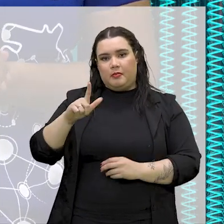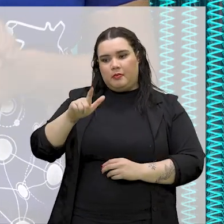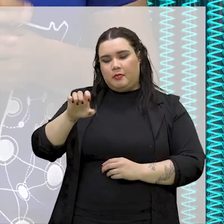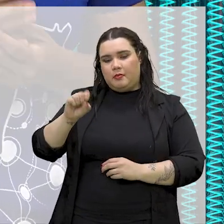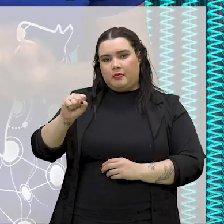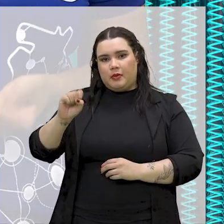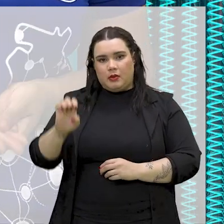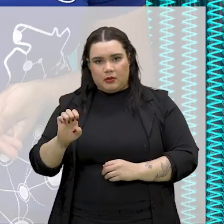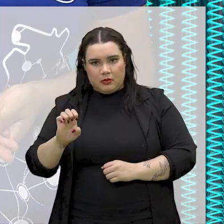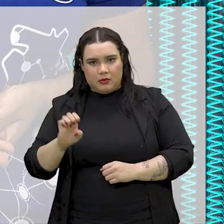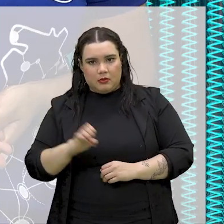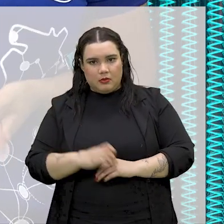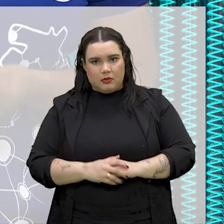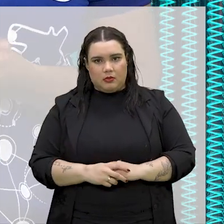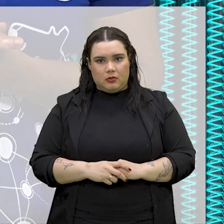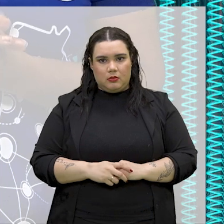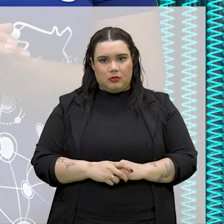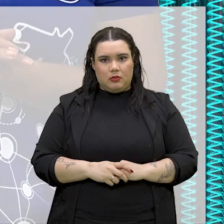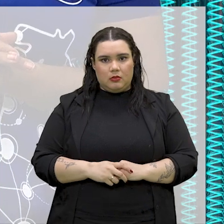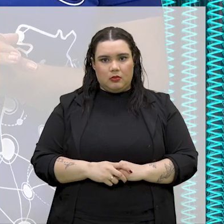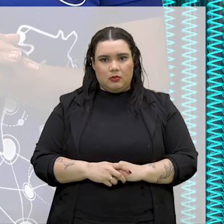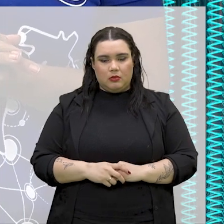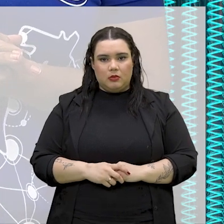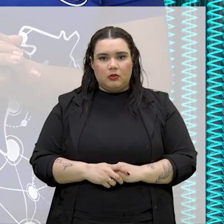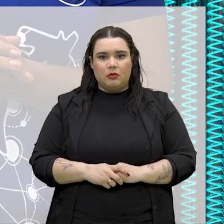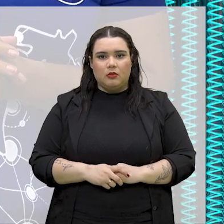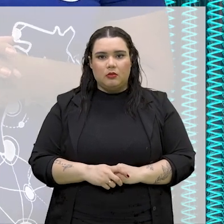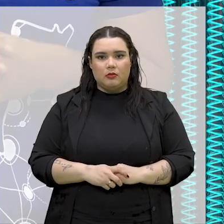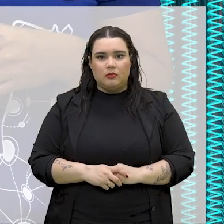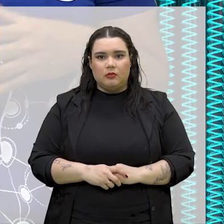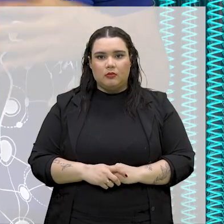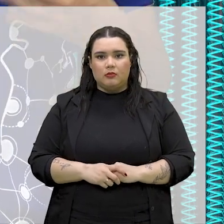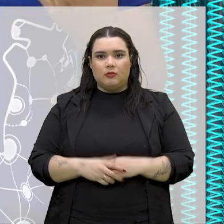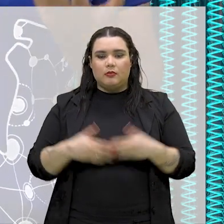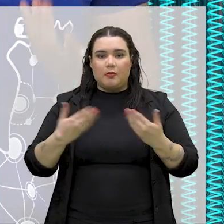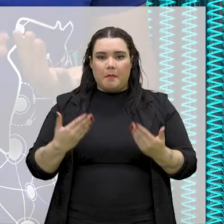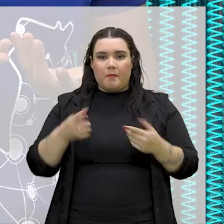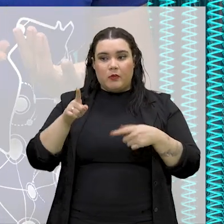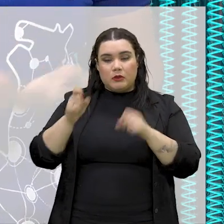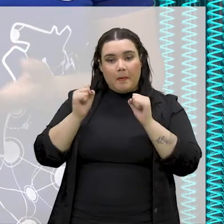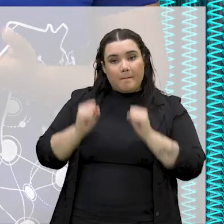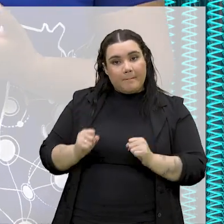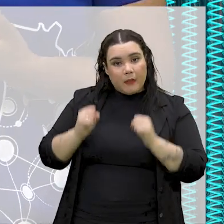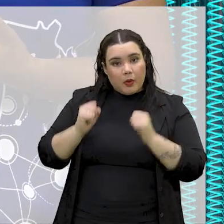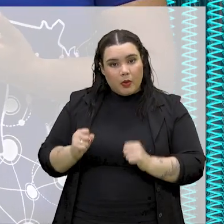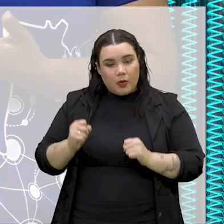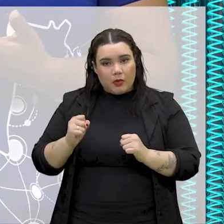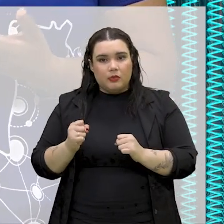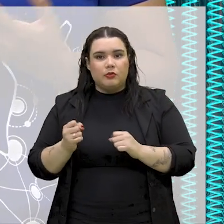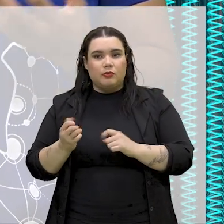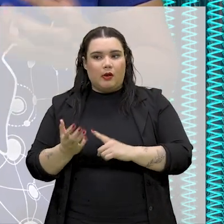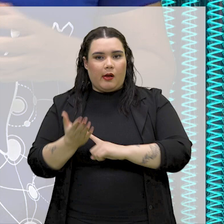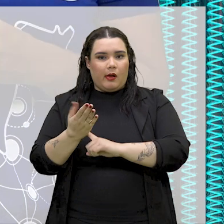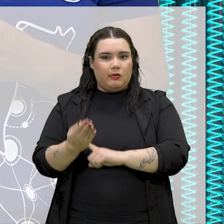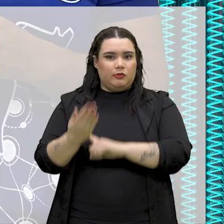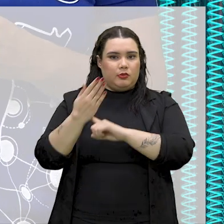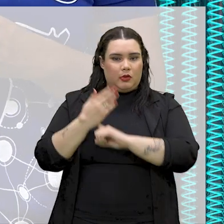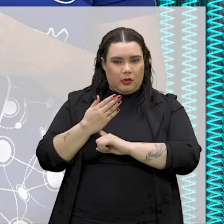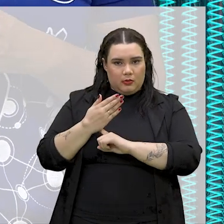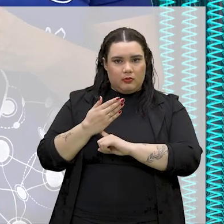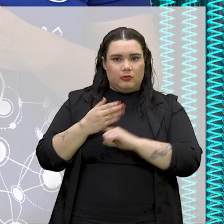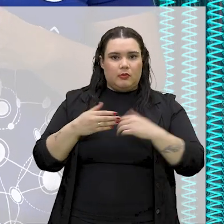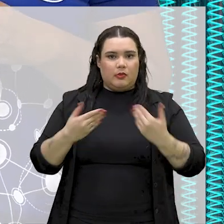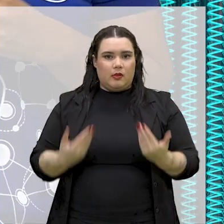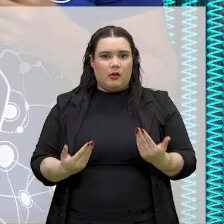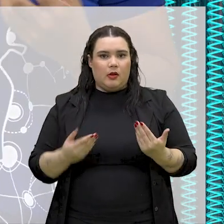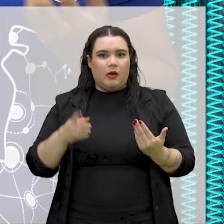bom? Could you do me a favor? Could you do me a favor? Você poderia, de você pode, já cria mais